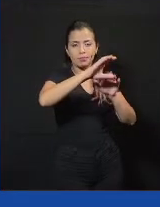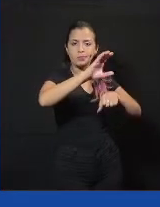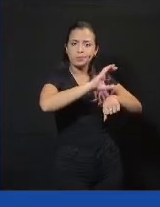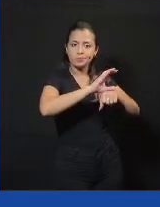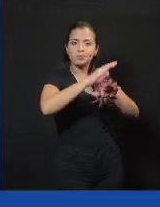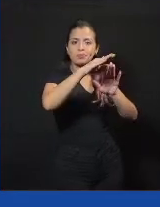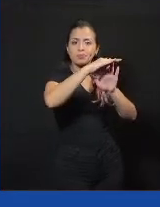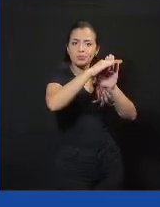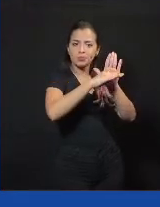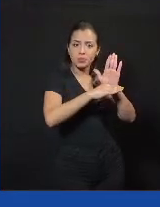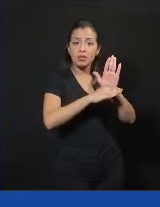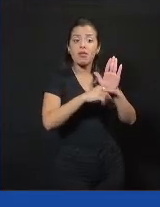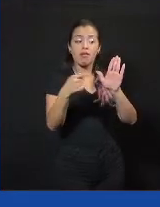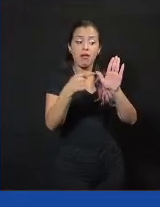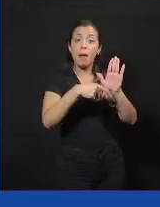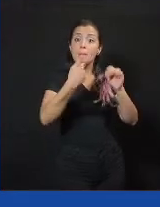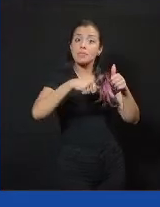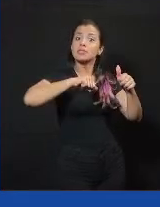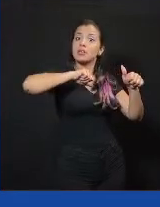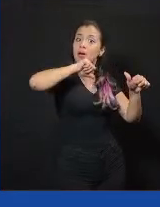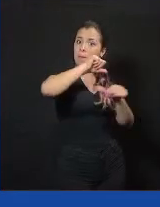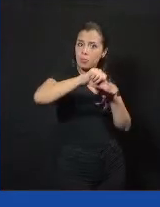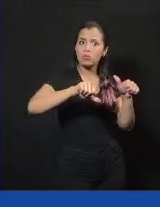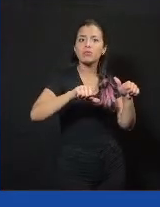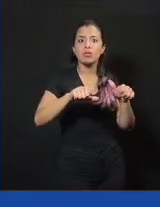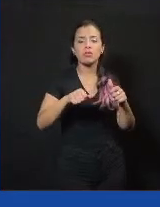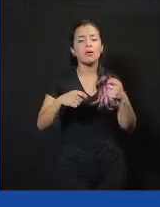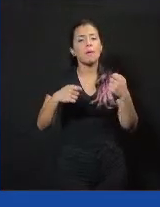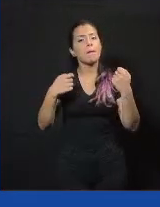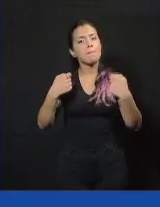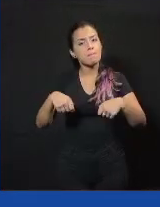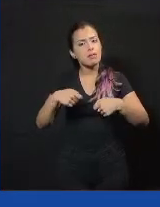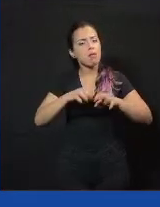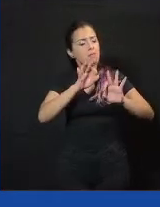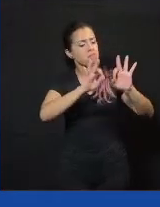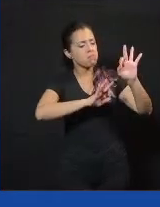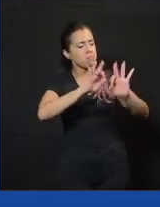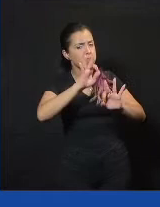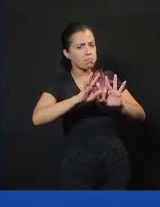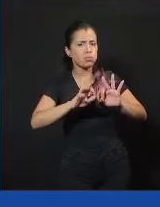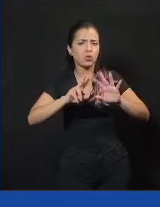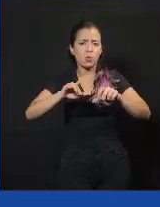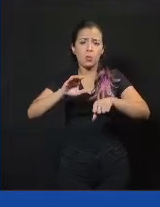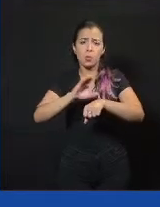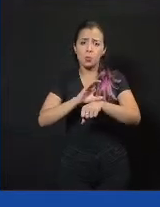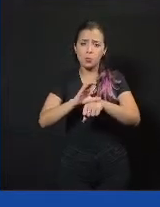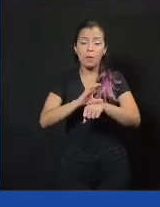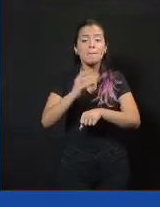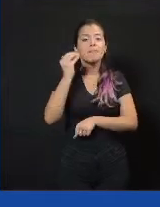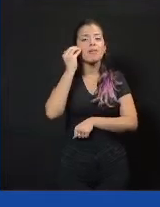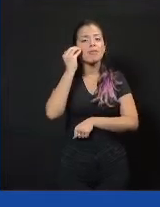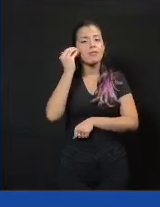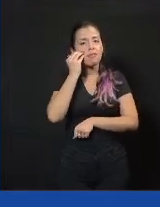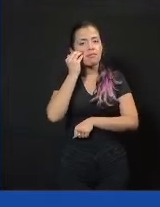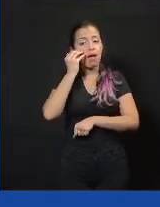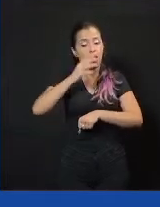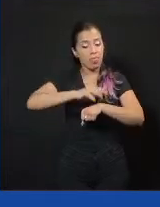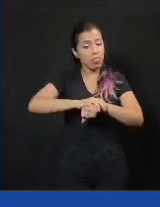mudanças, exige redesenho do arranjo institucional para transformar a democracia